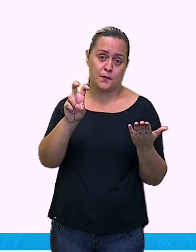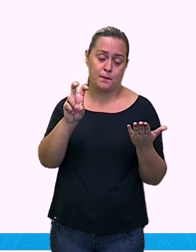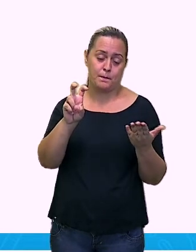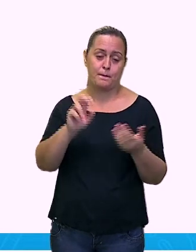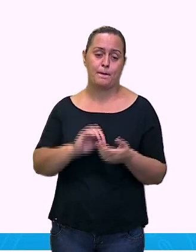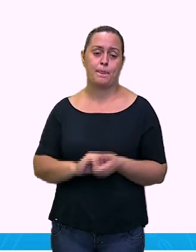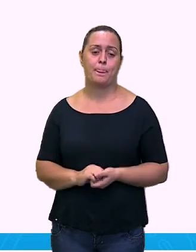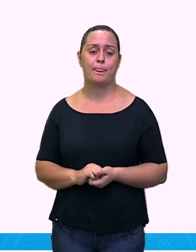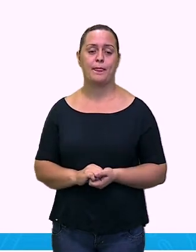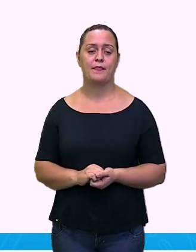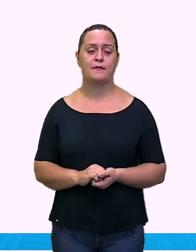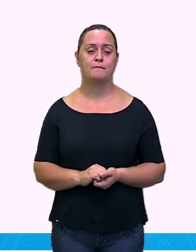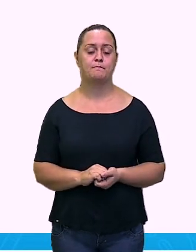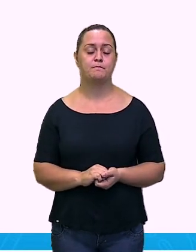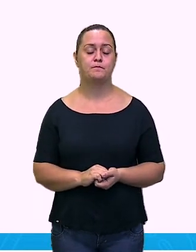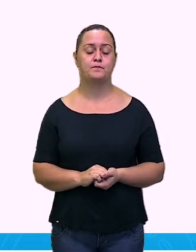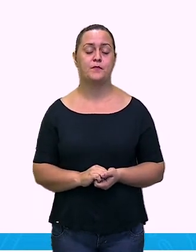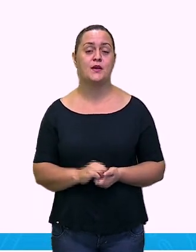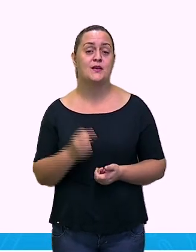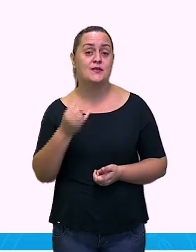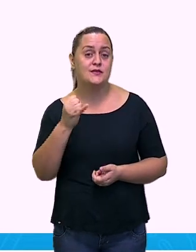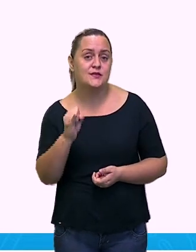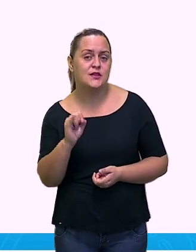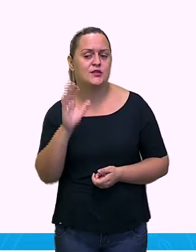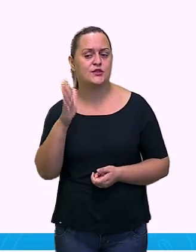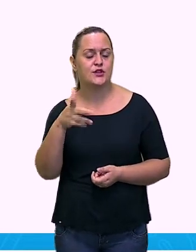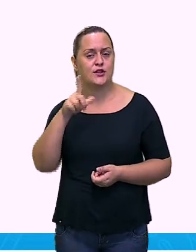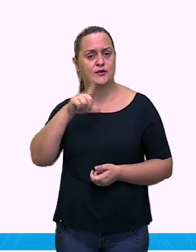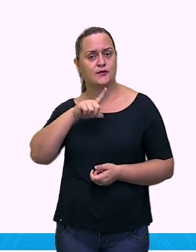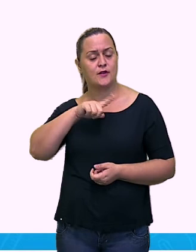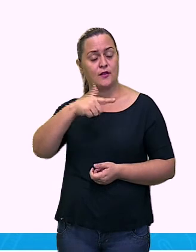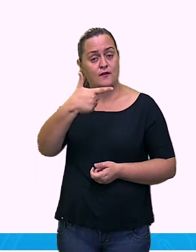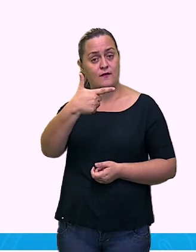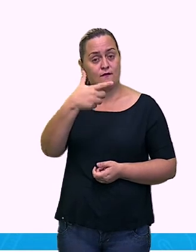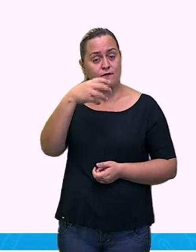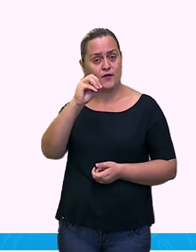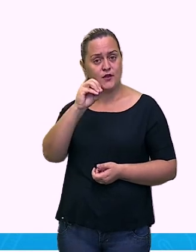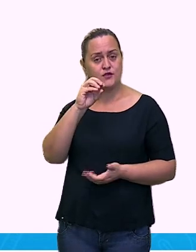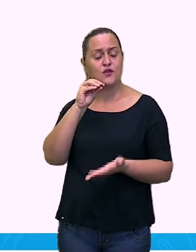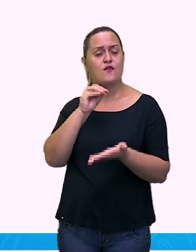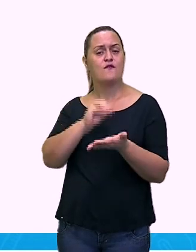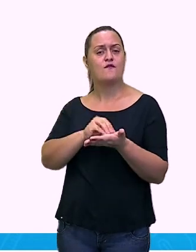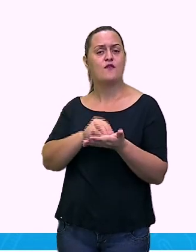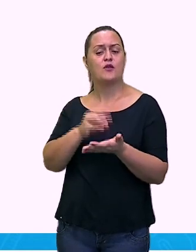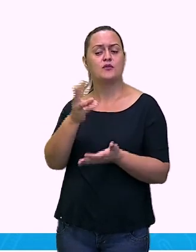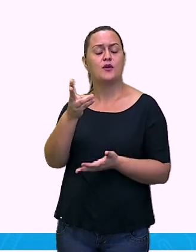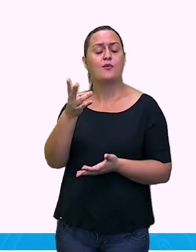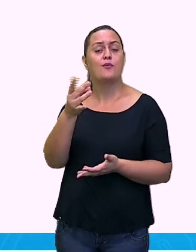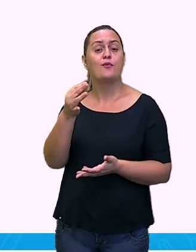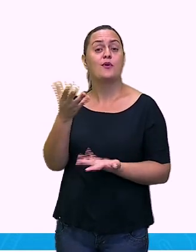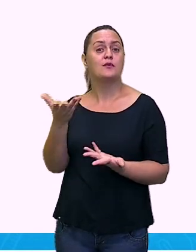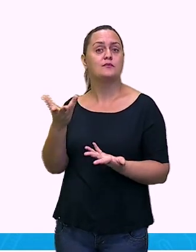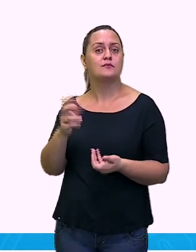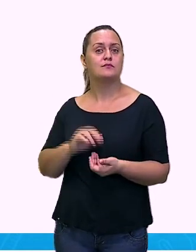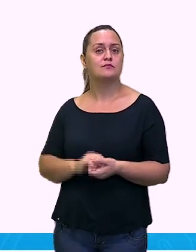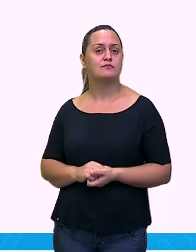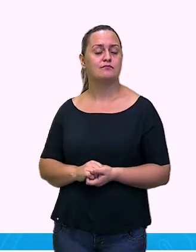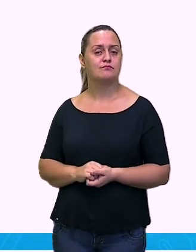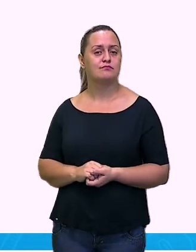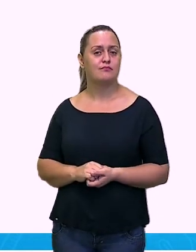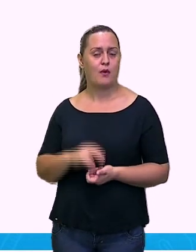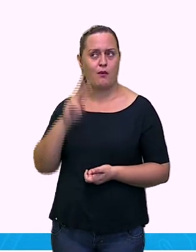20 Quantos gols faltam vamos tirar aqui ó 20 hoje